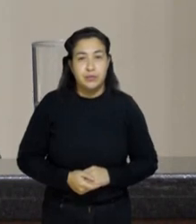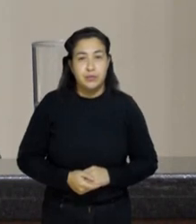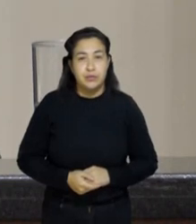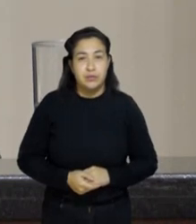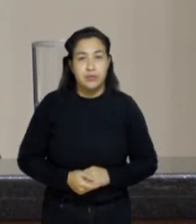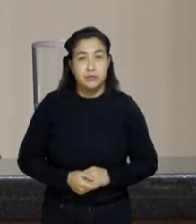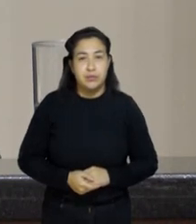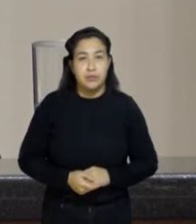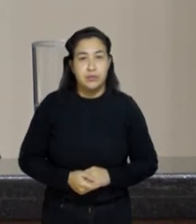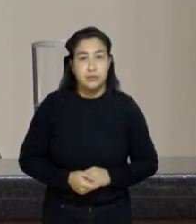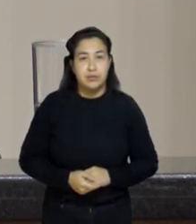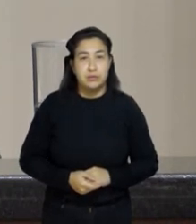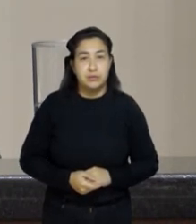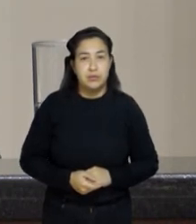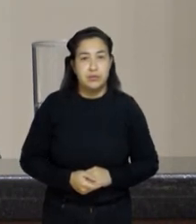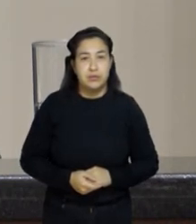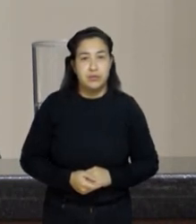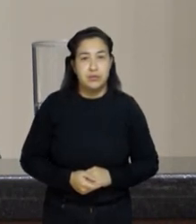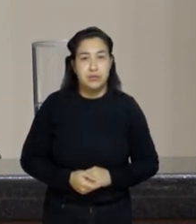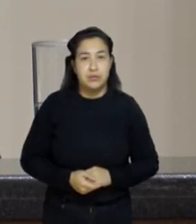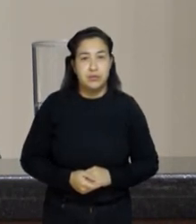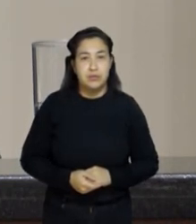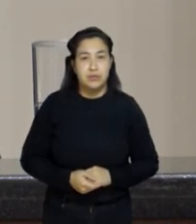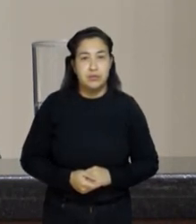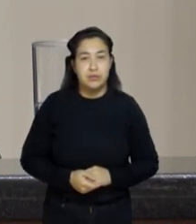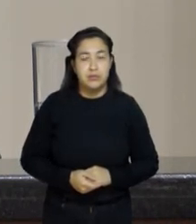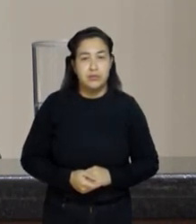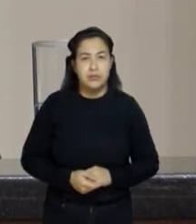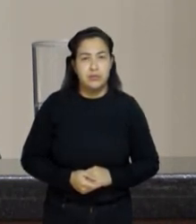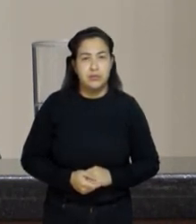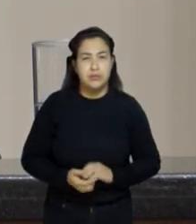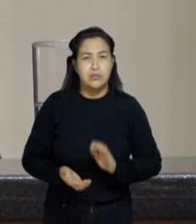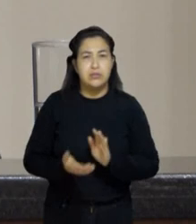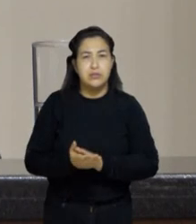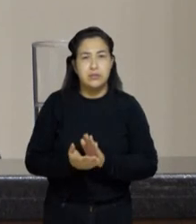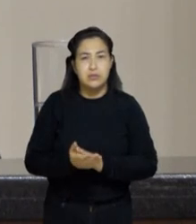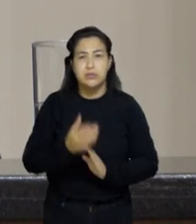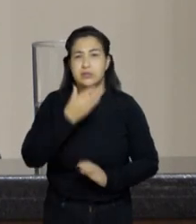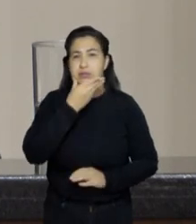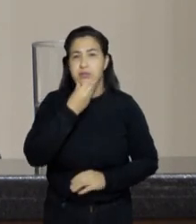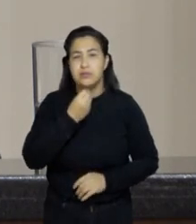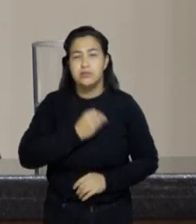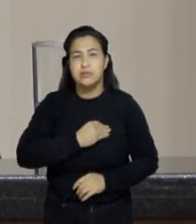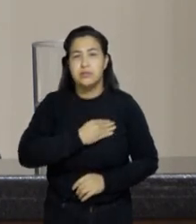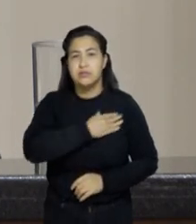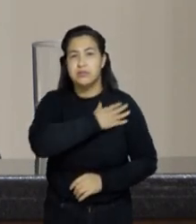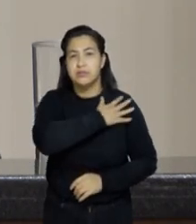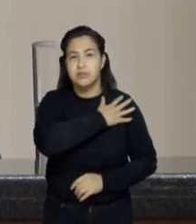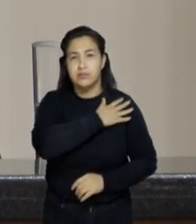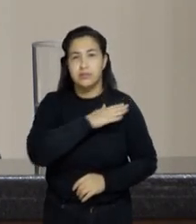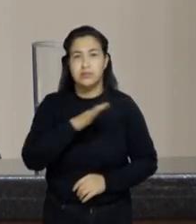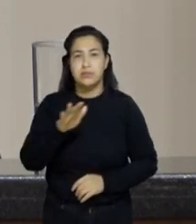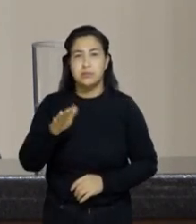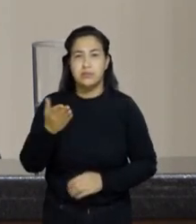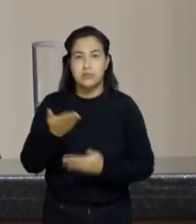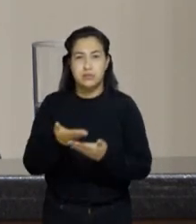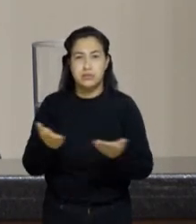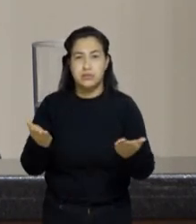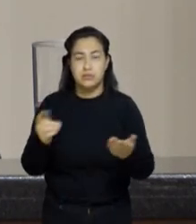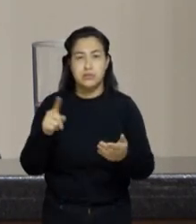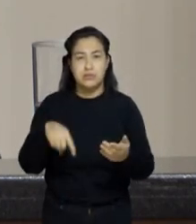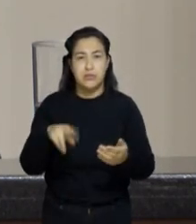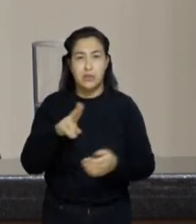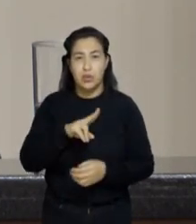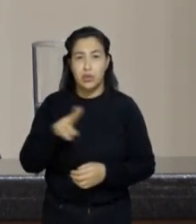Parabenizar o Napoleão, nós chamamos aqui o nosso Celso Portioli, né?